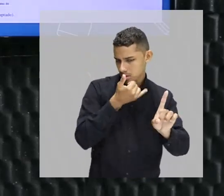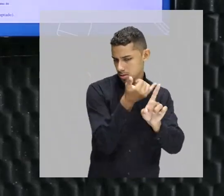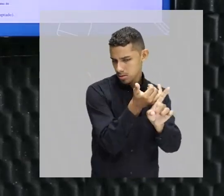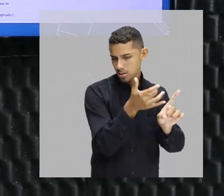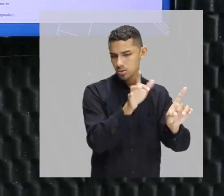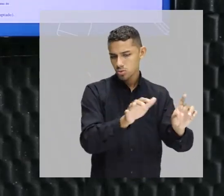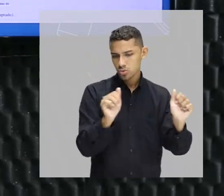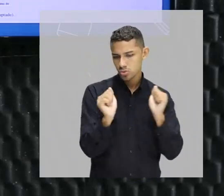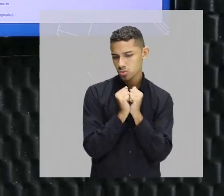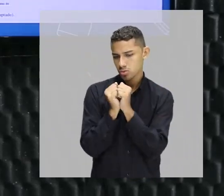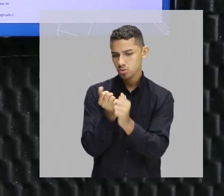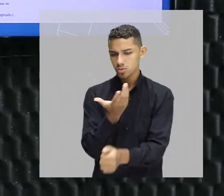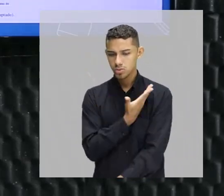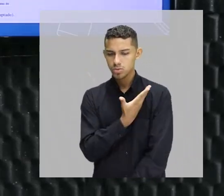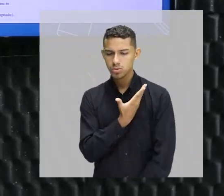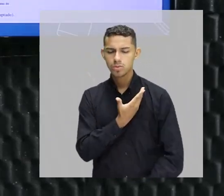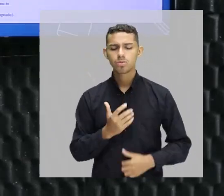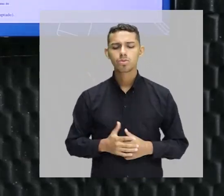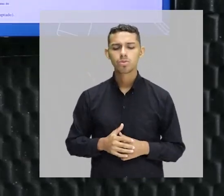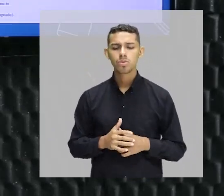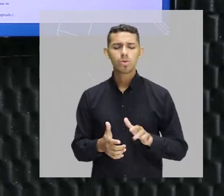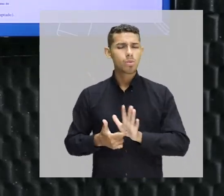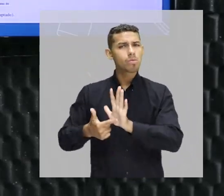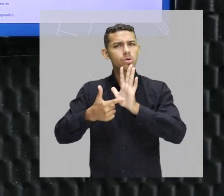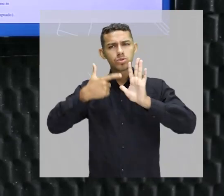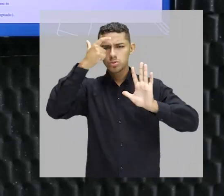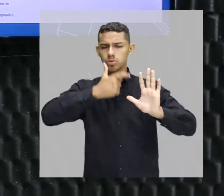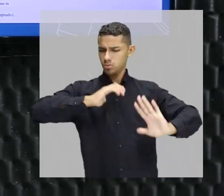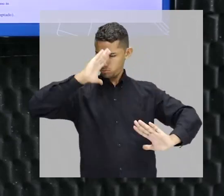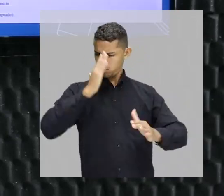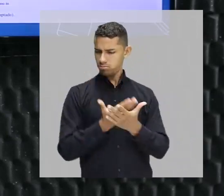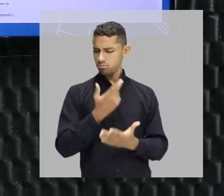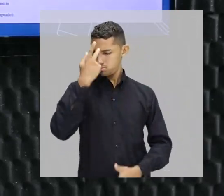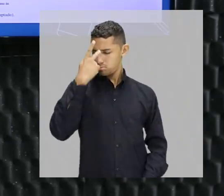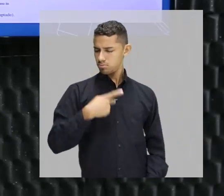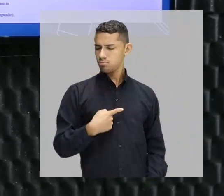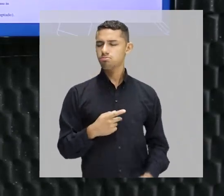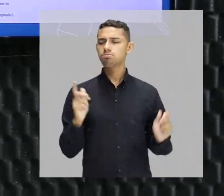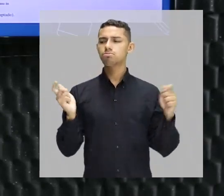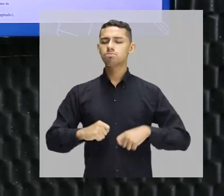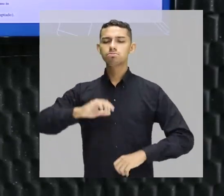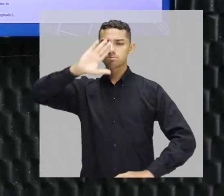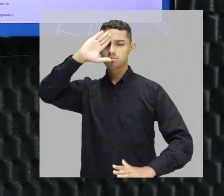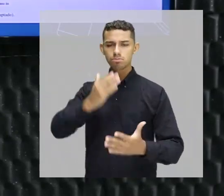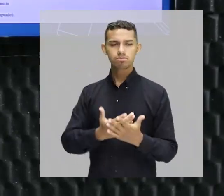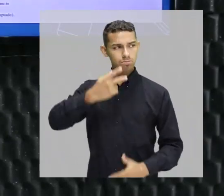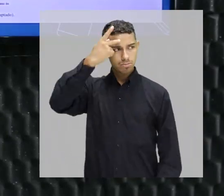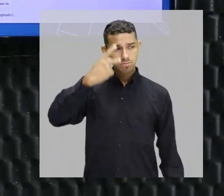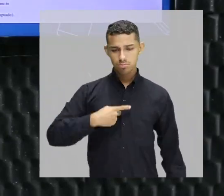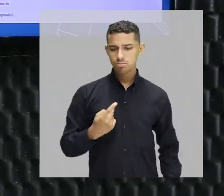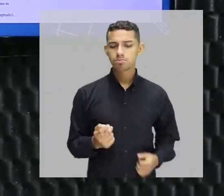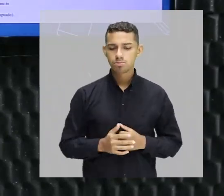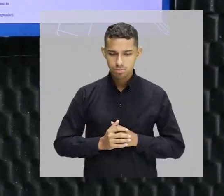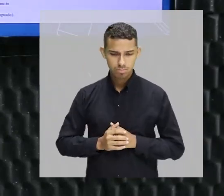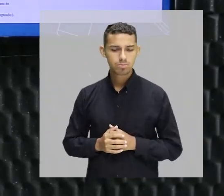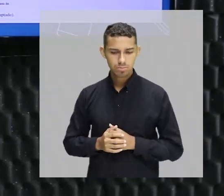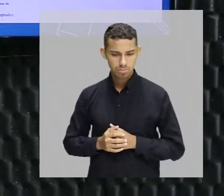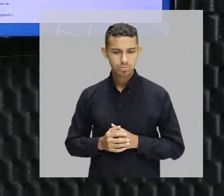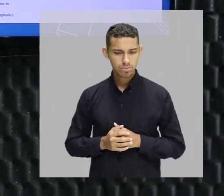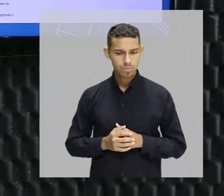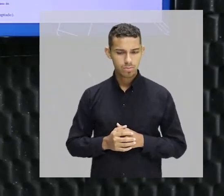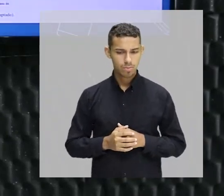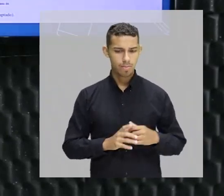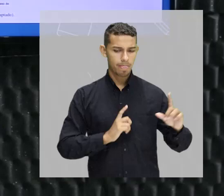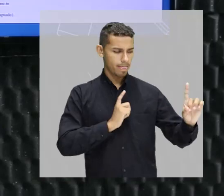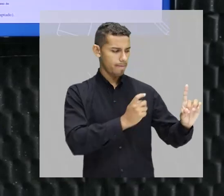amigos. Mostra-te confiante. Não demonstres medo e acredita em ti. Conta a uma